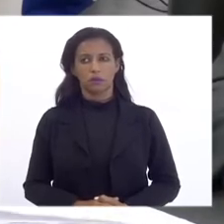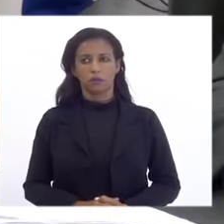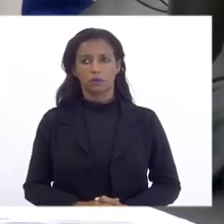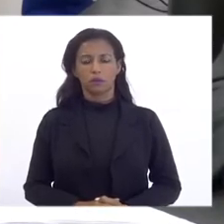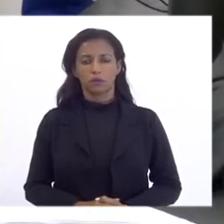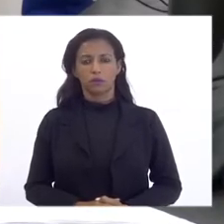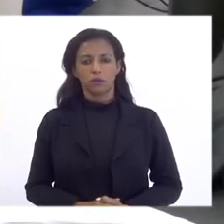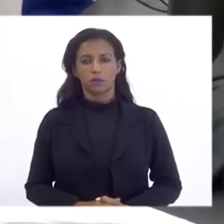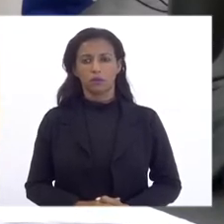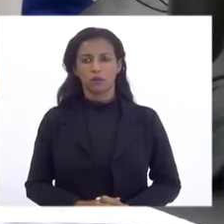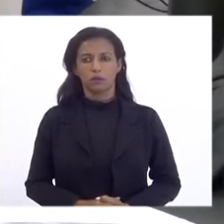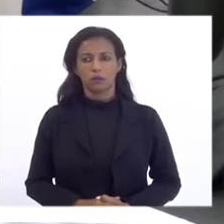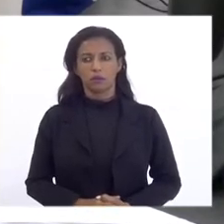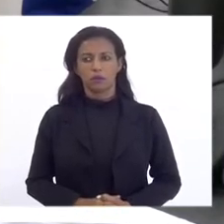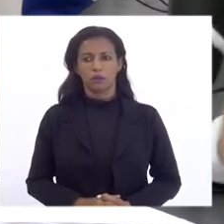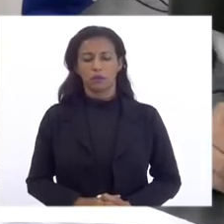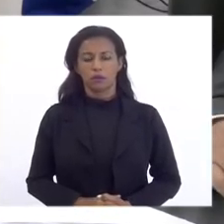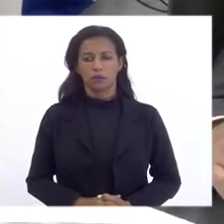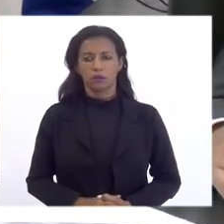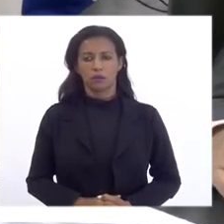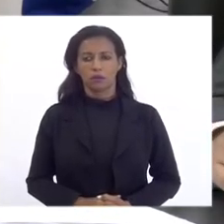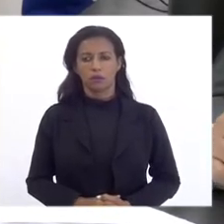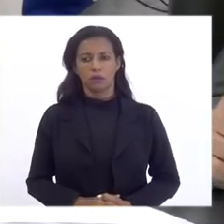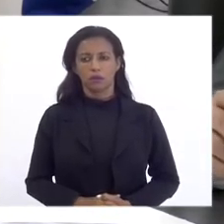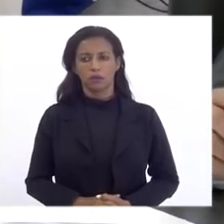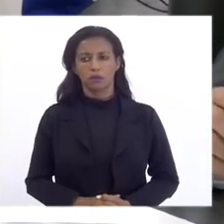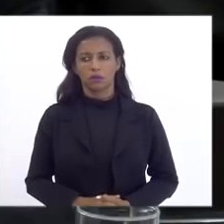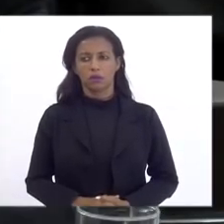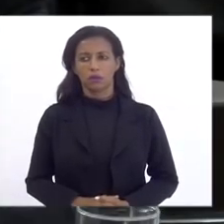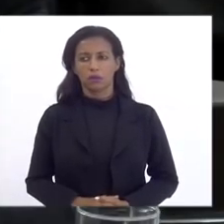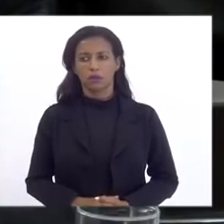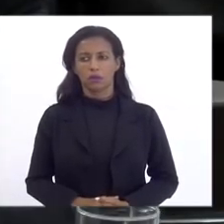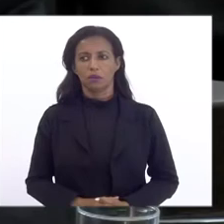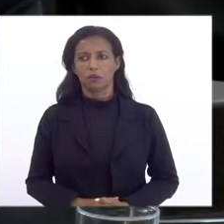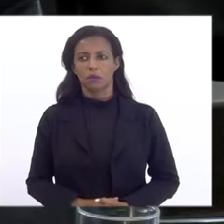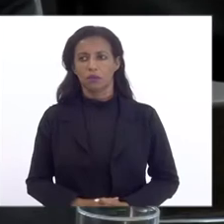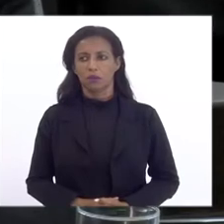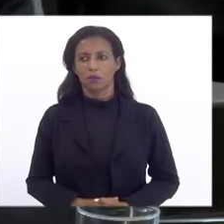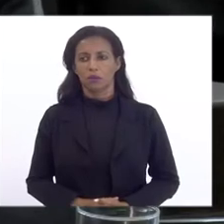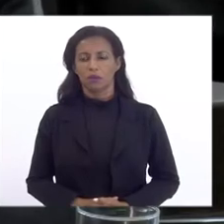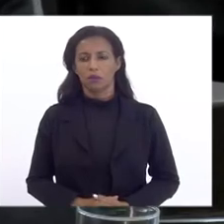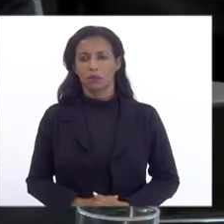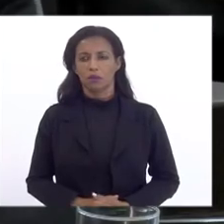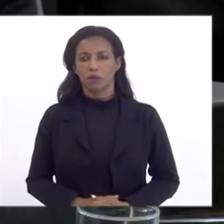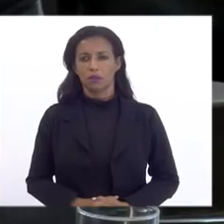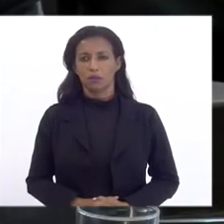O projeto 2015, velhinho.